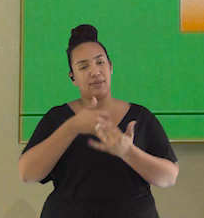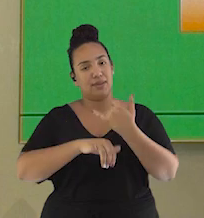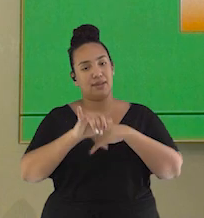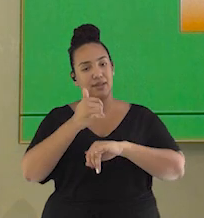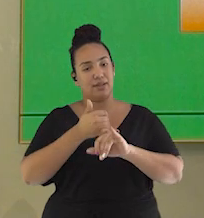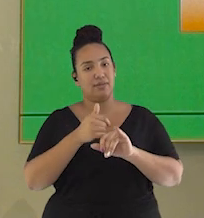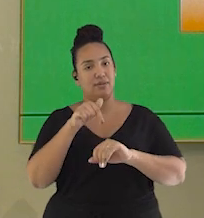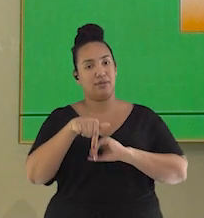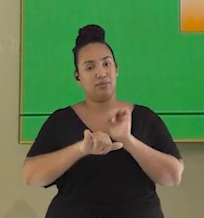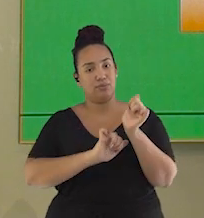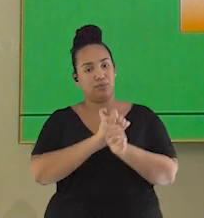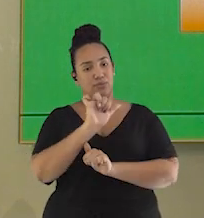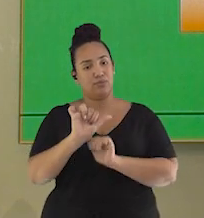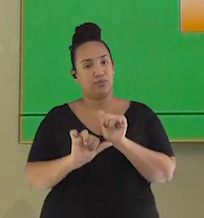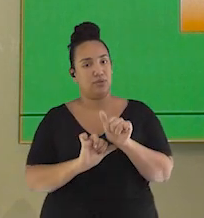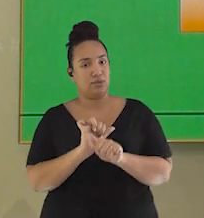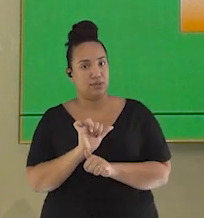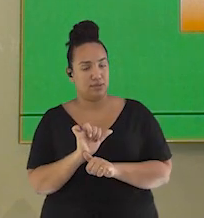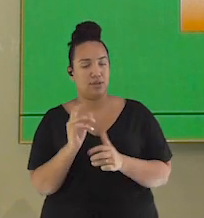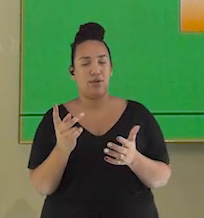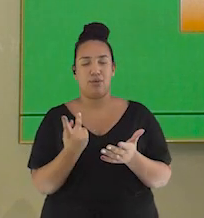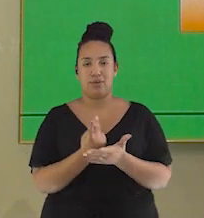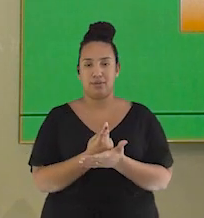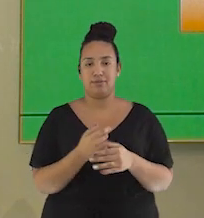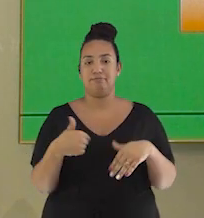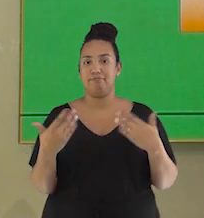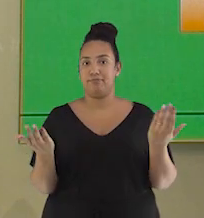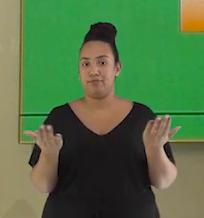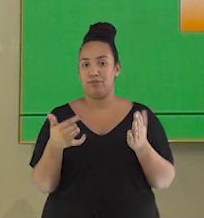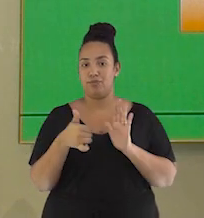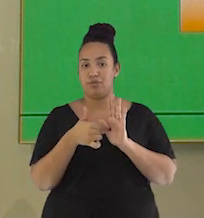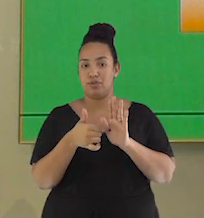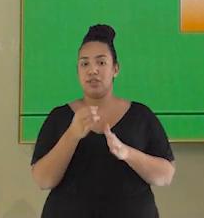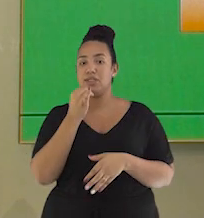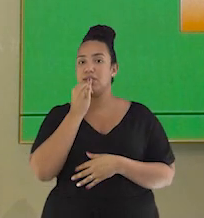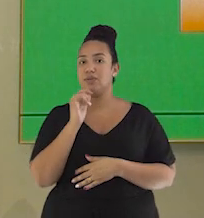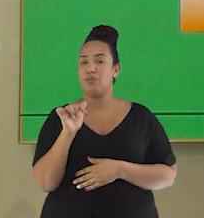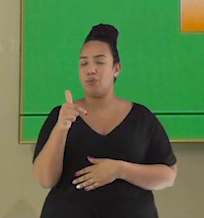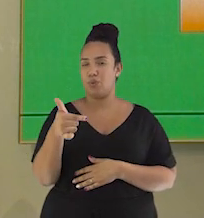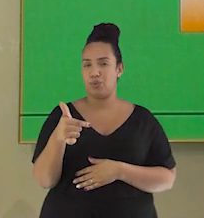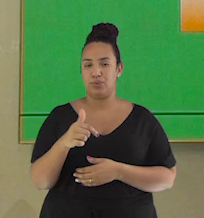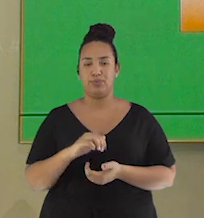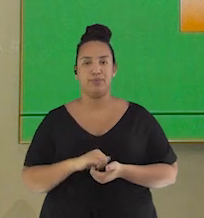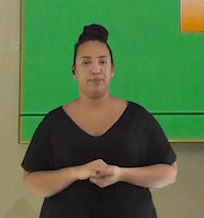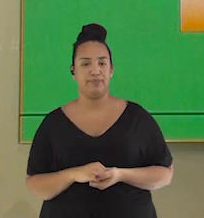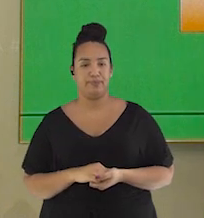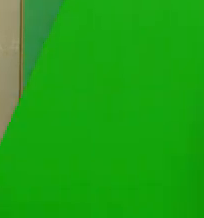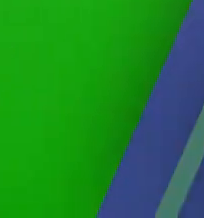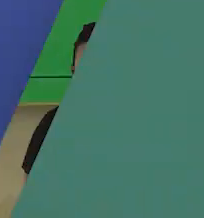que aconteceram. Agora, vamos continuar com outro exemplo que eu vou mostrar para vocês.